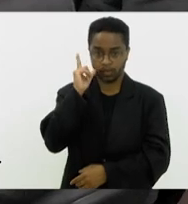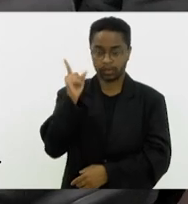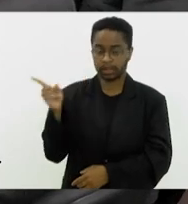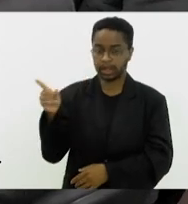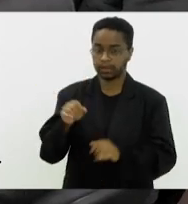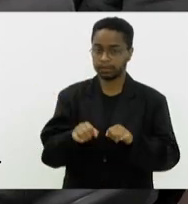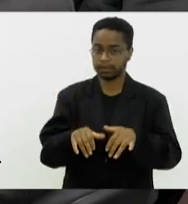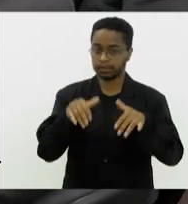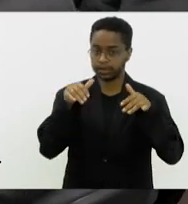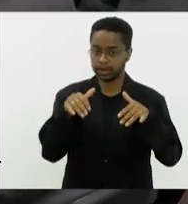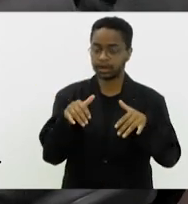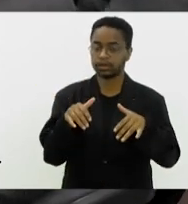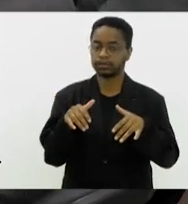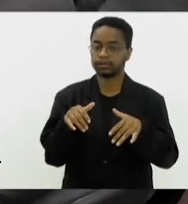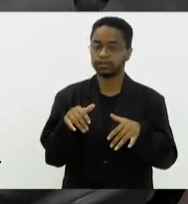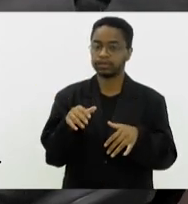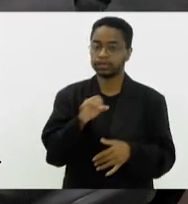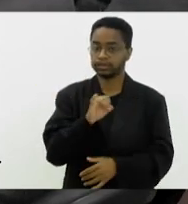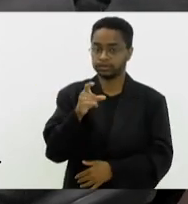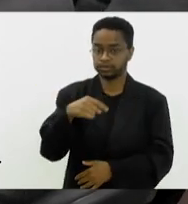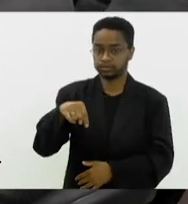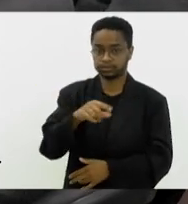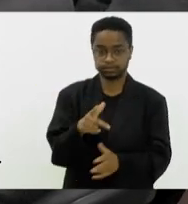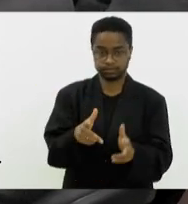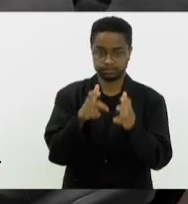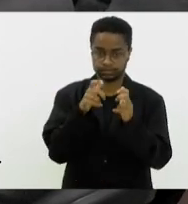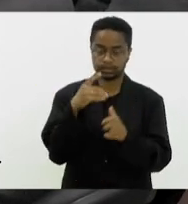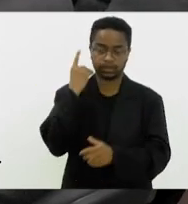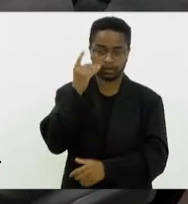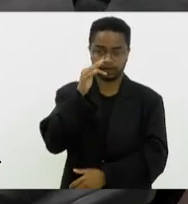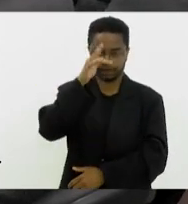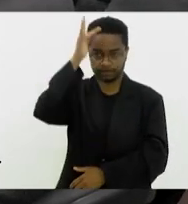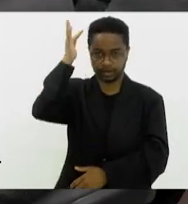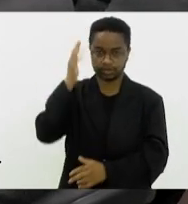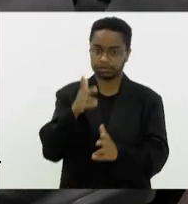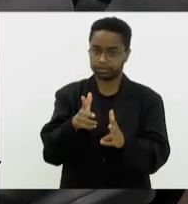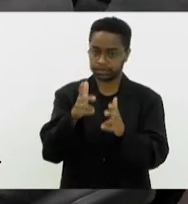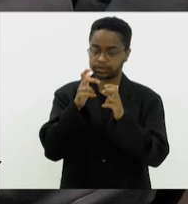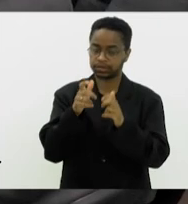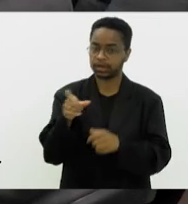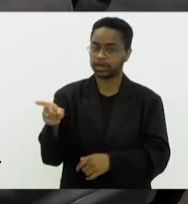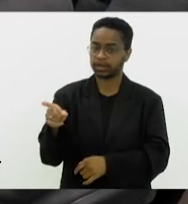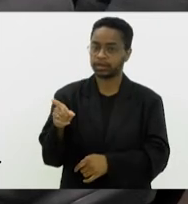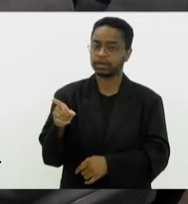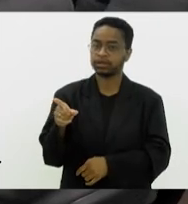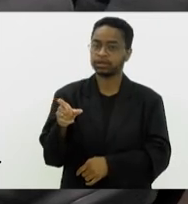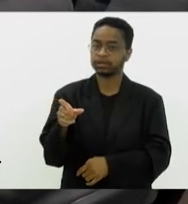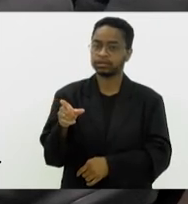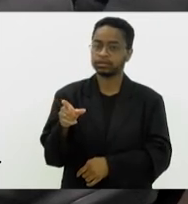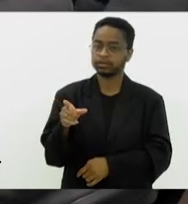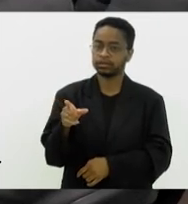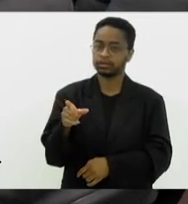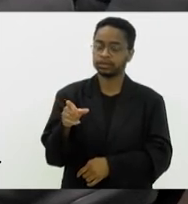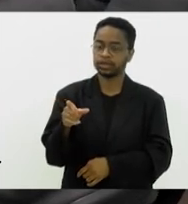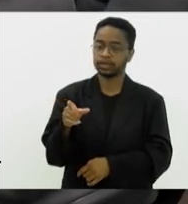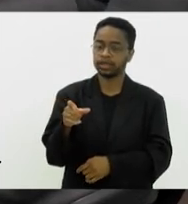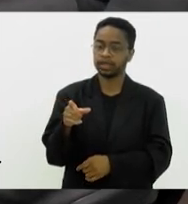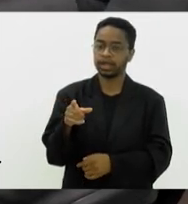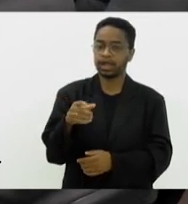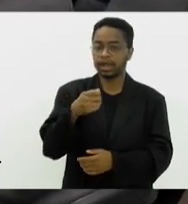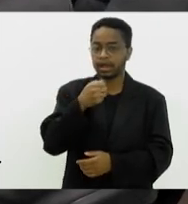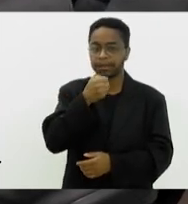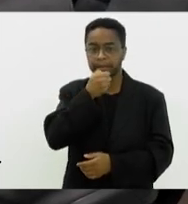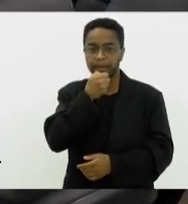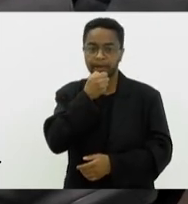plenário. Quem percebeu, o deputado Fred Pacheco percebeu. Ele fez uma gravação que ele toma todo dia de